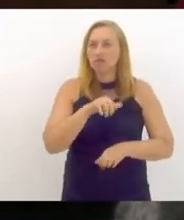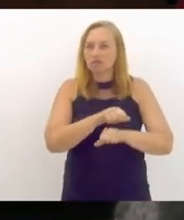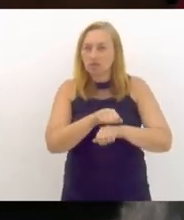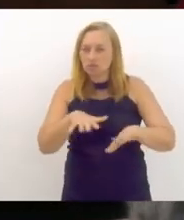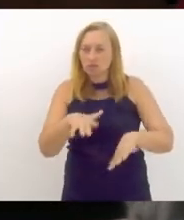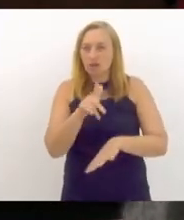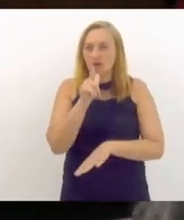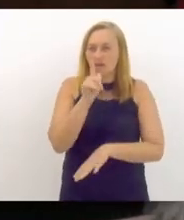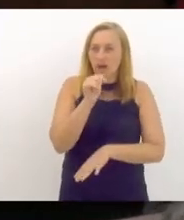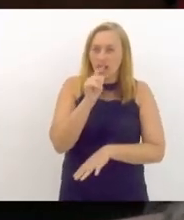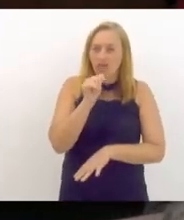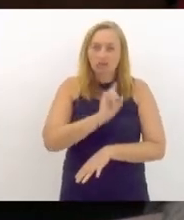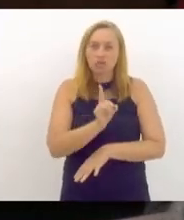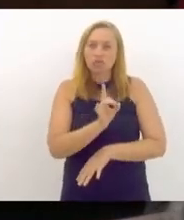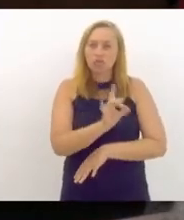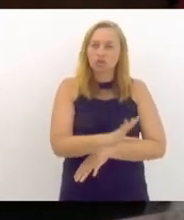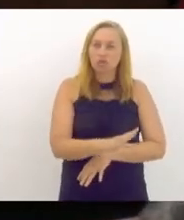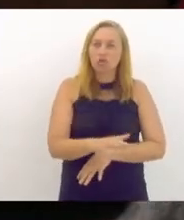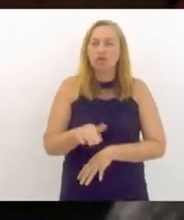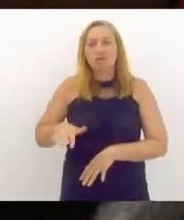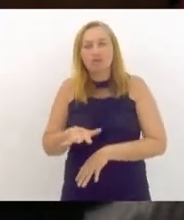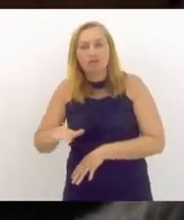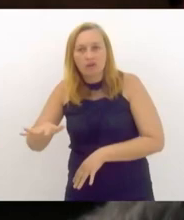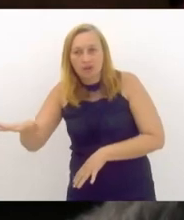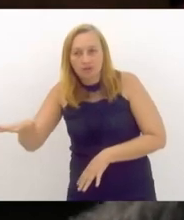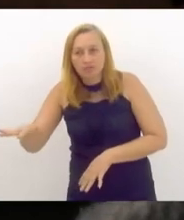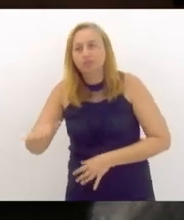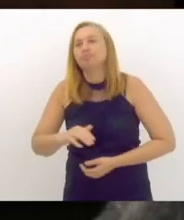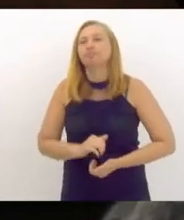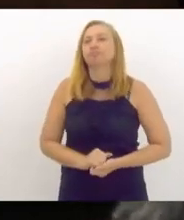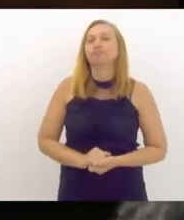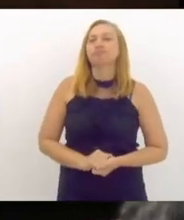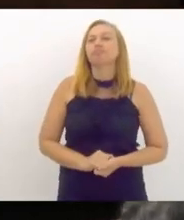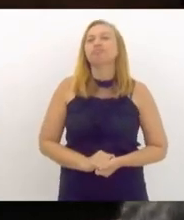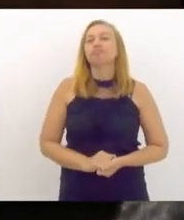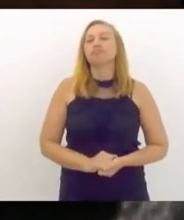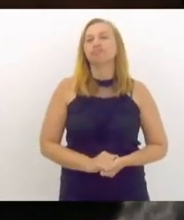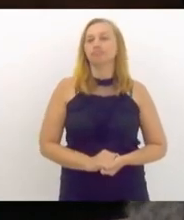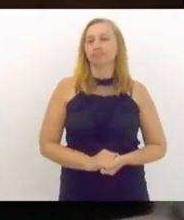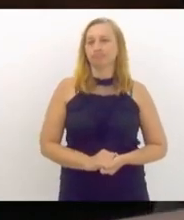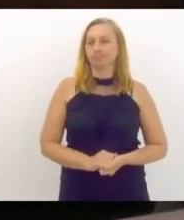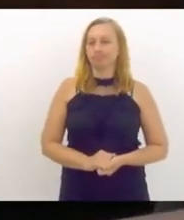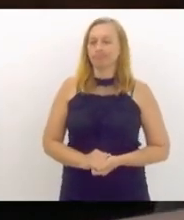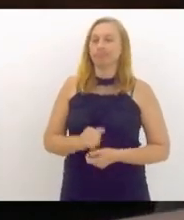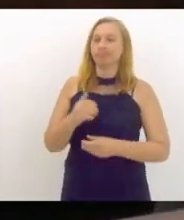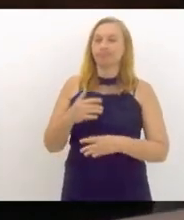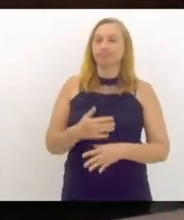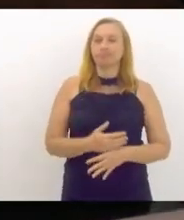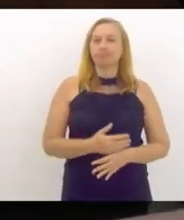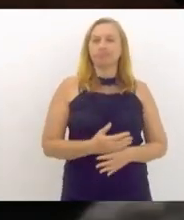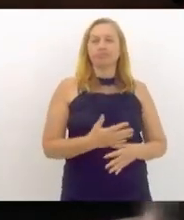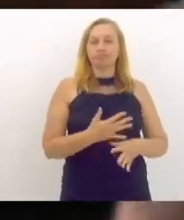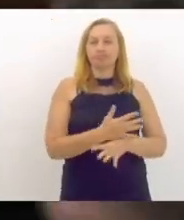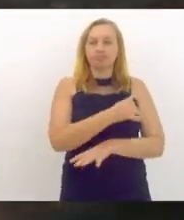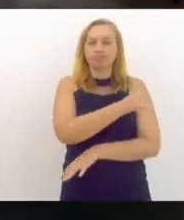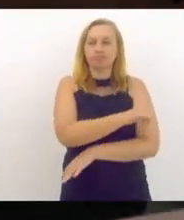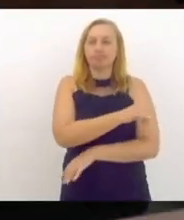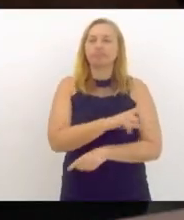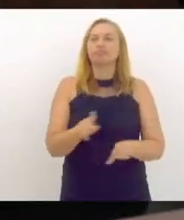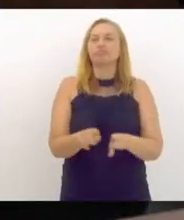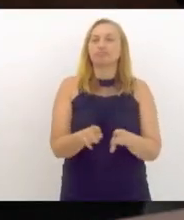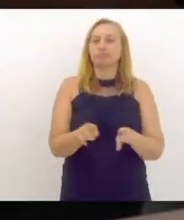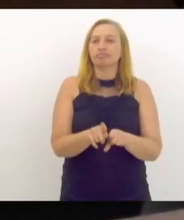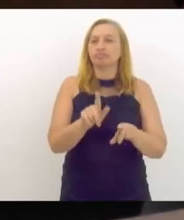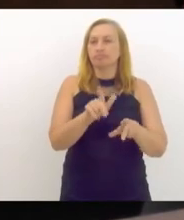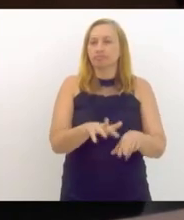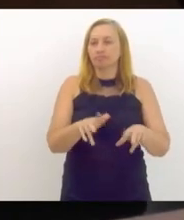áreas, não só da periferia, dos grandes centros da cidade do Rio de Janeiro, como também em